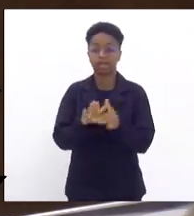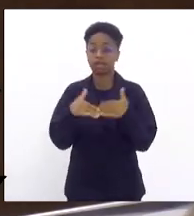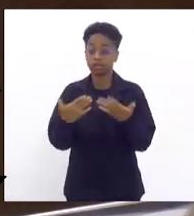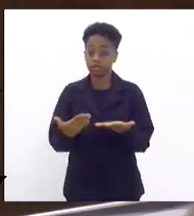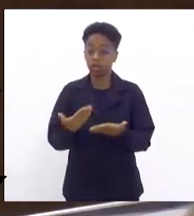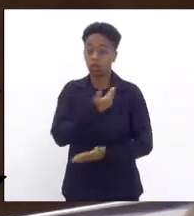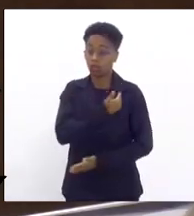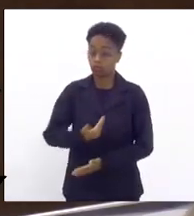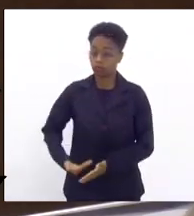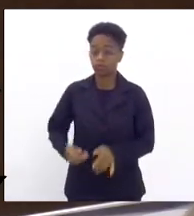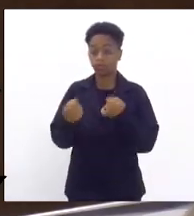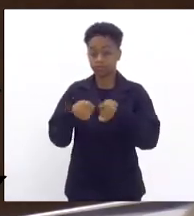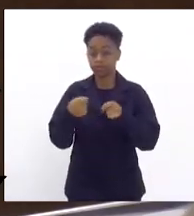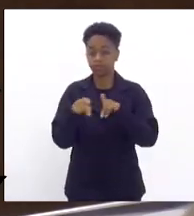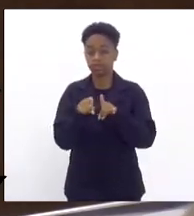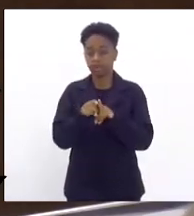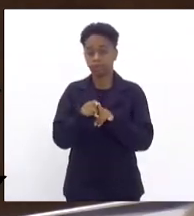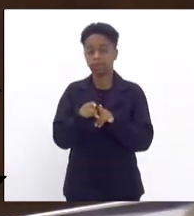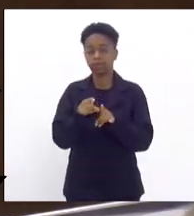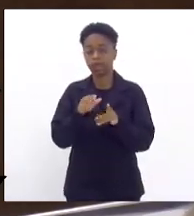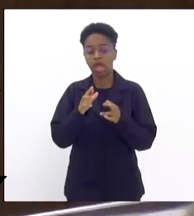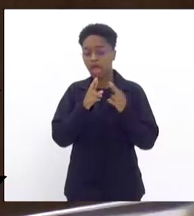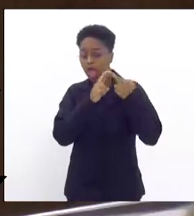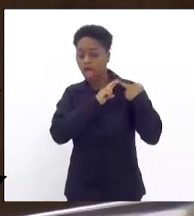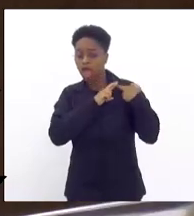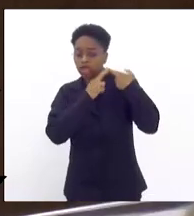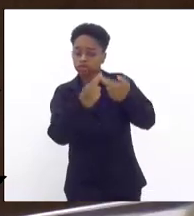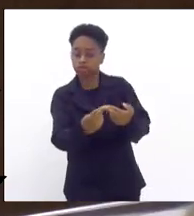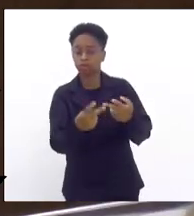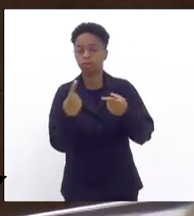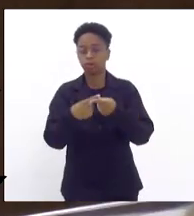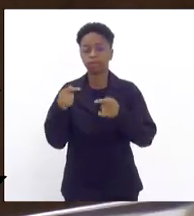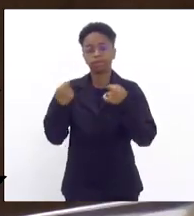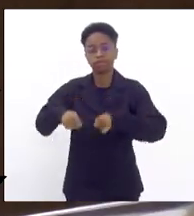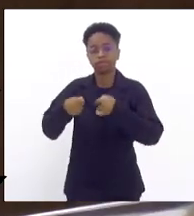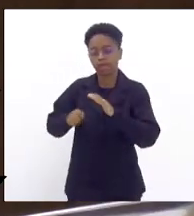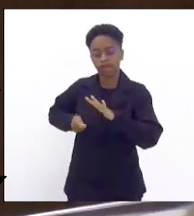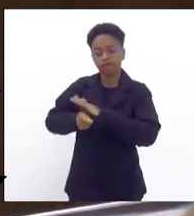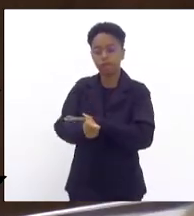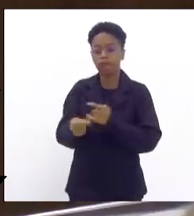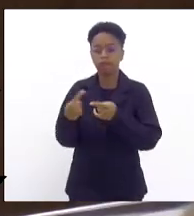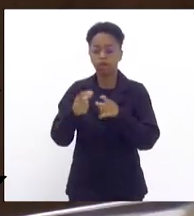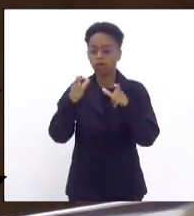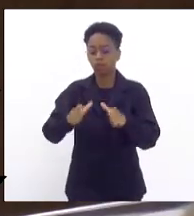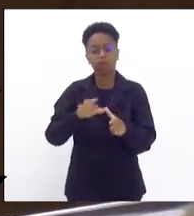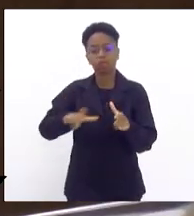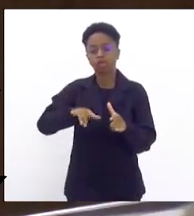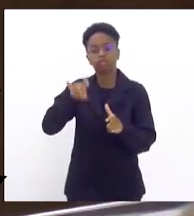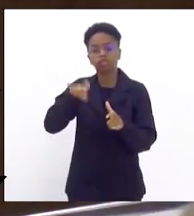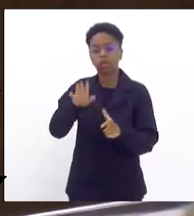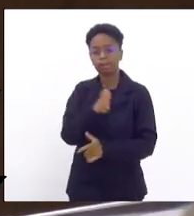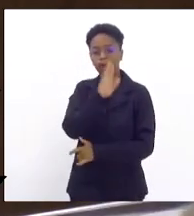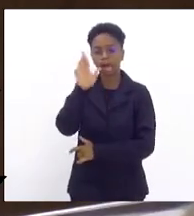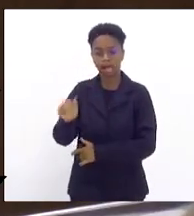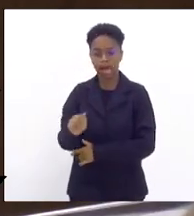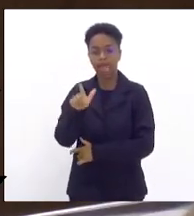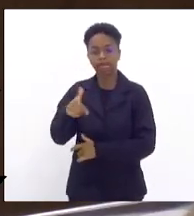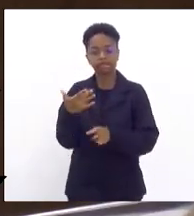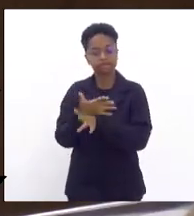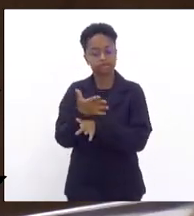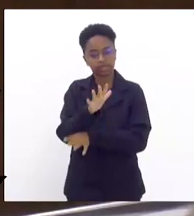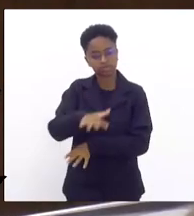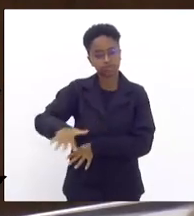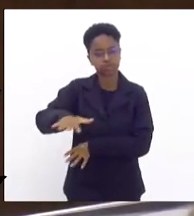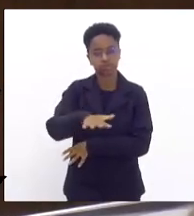governo também precisa ser chamado à responsabilidade para fazer um investimento, porque aquele patrimônio não é só da Barra, é da cidade como um todo. Muito